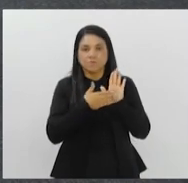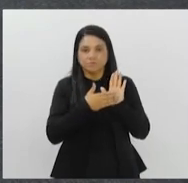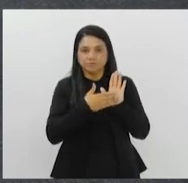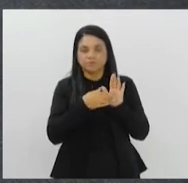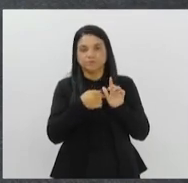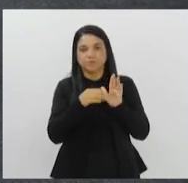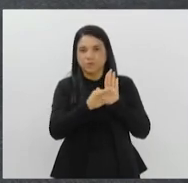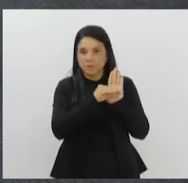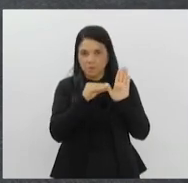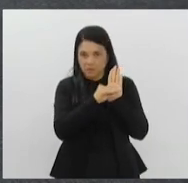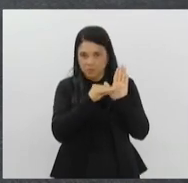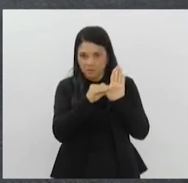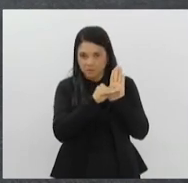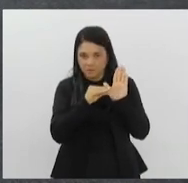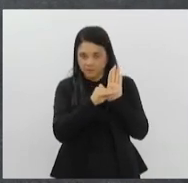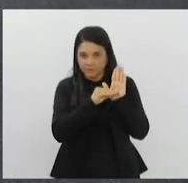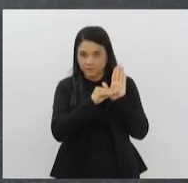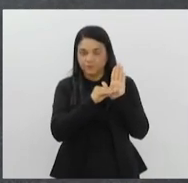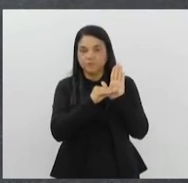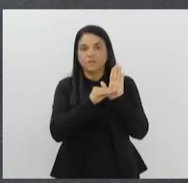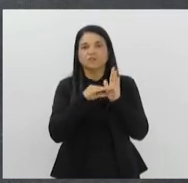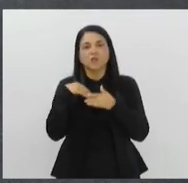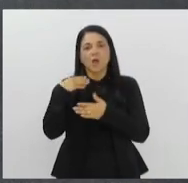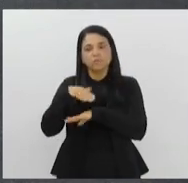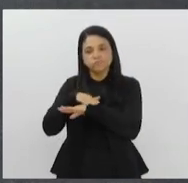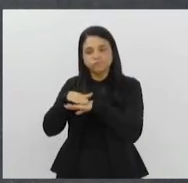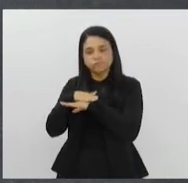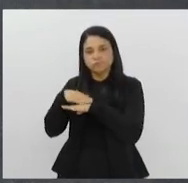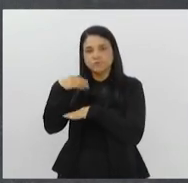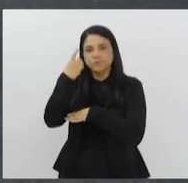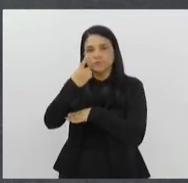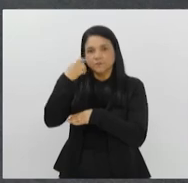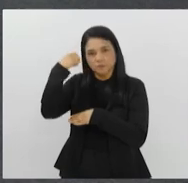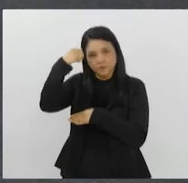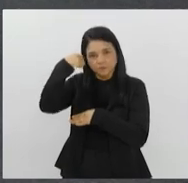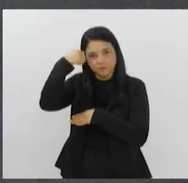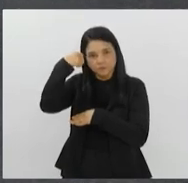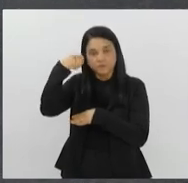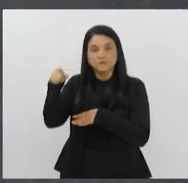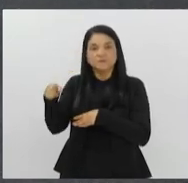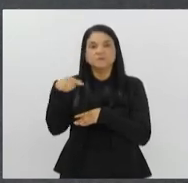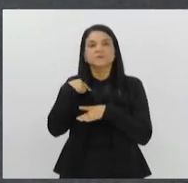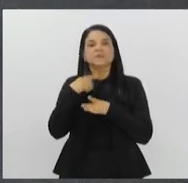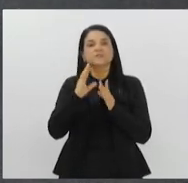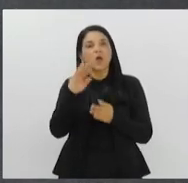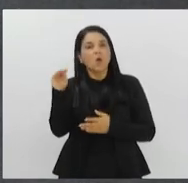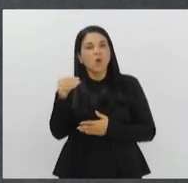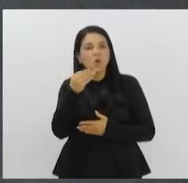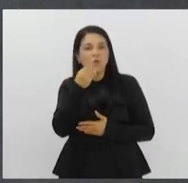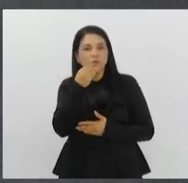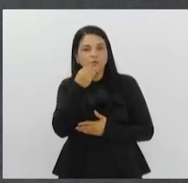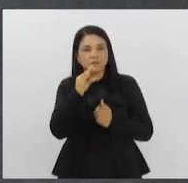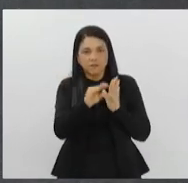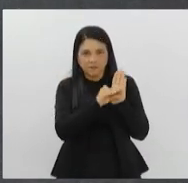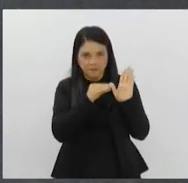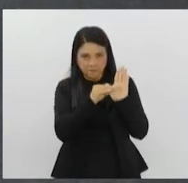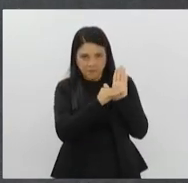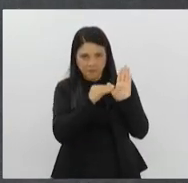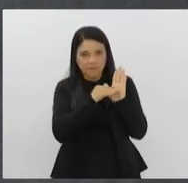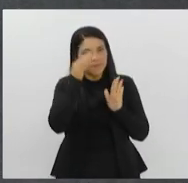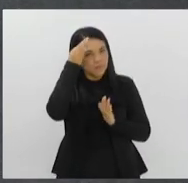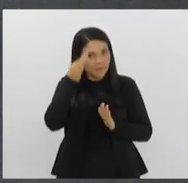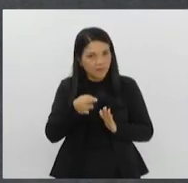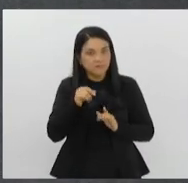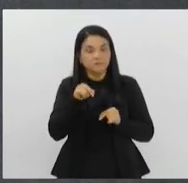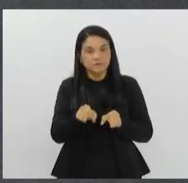única emenda e conversei já com o deputado Samuel Malafaia, que entende da oportunidade da emenda. Ocorre que